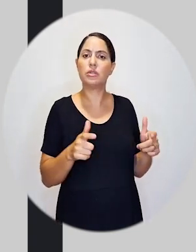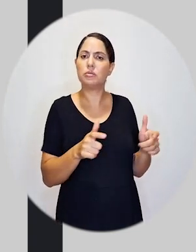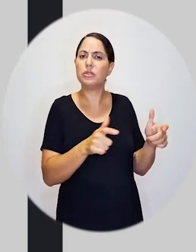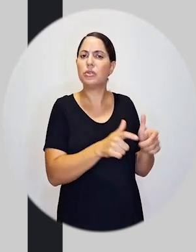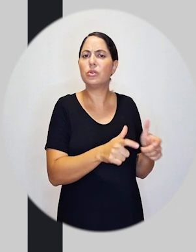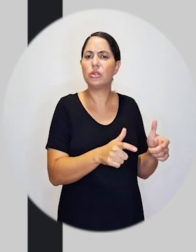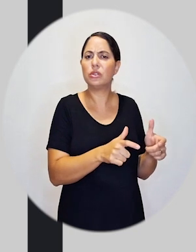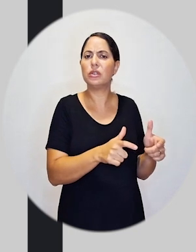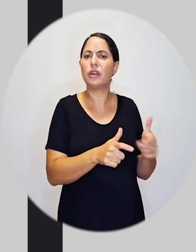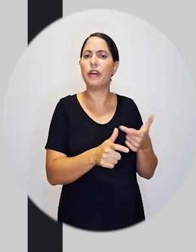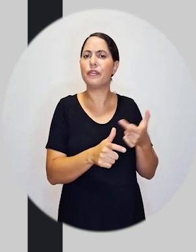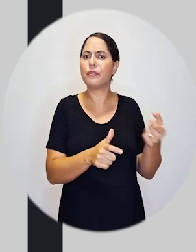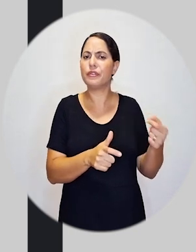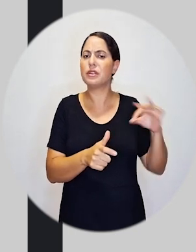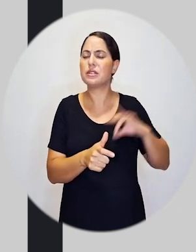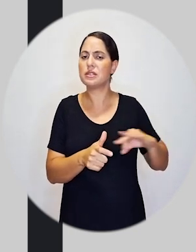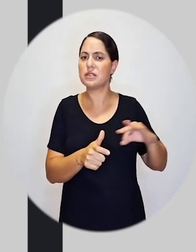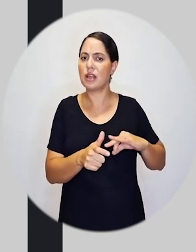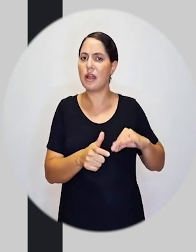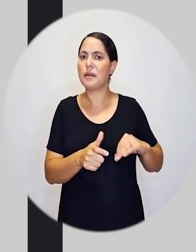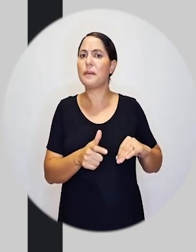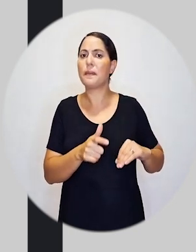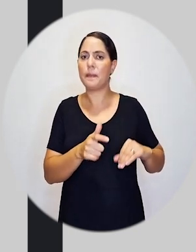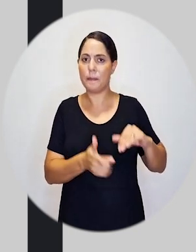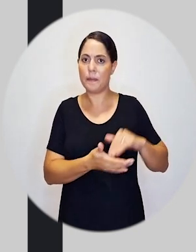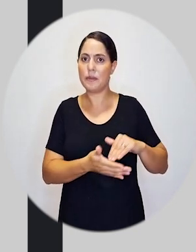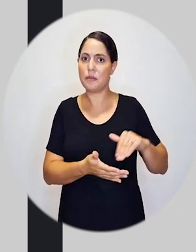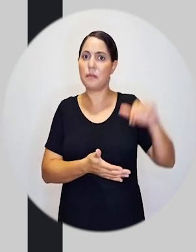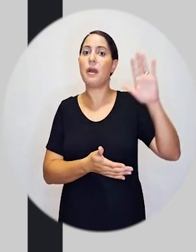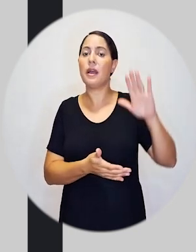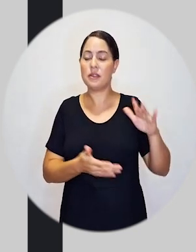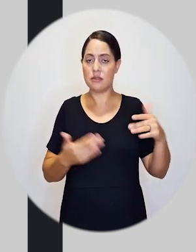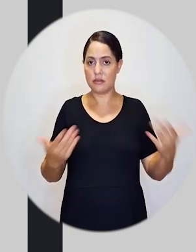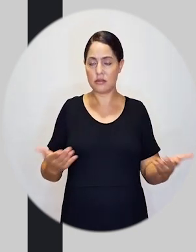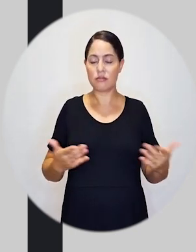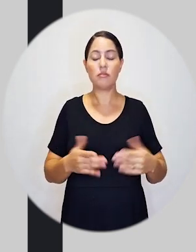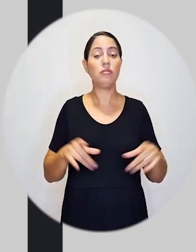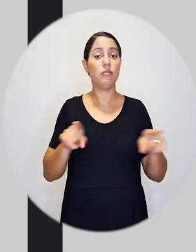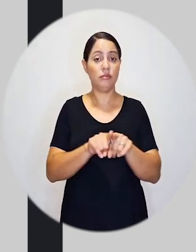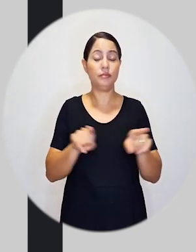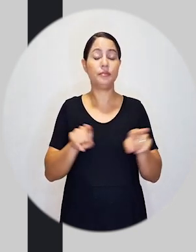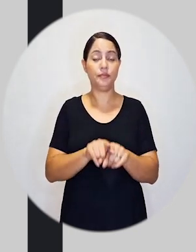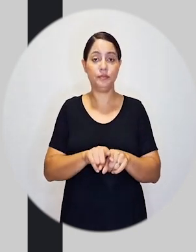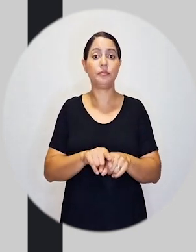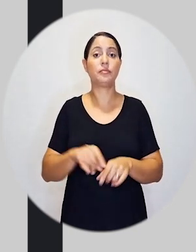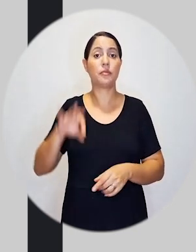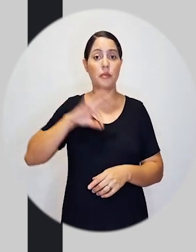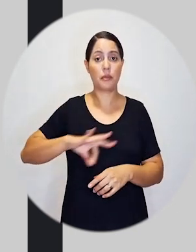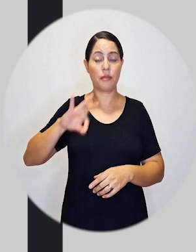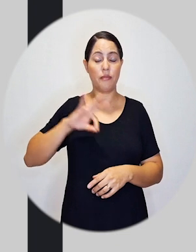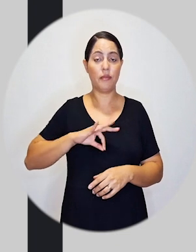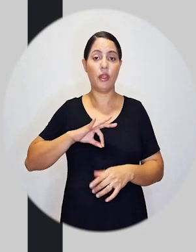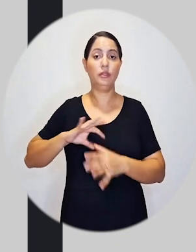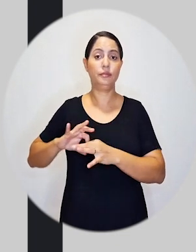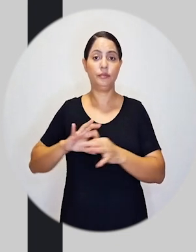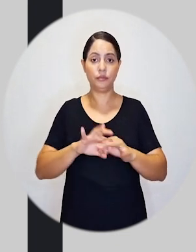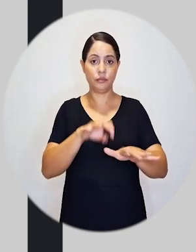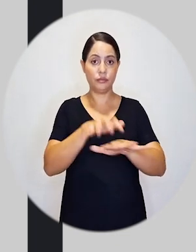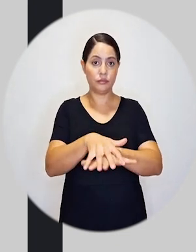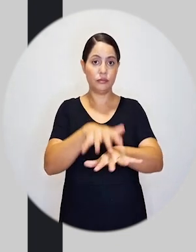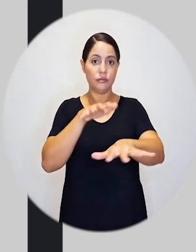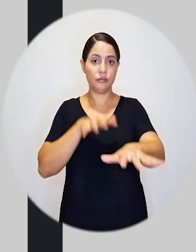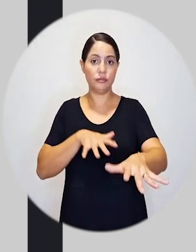faixas mais altas, acima de 20 salários. Outro dado revelador é que os rendimentos dos autônomos que trabalham no